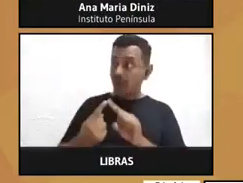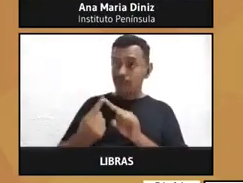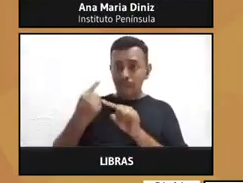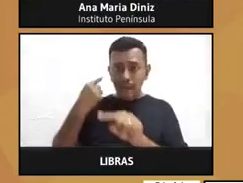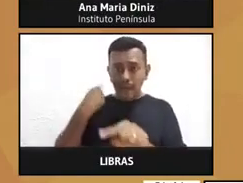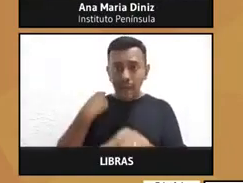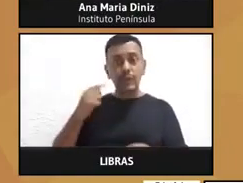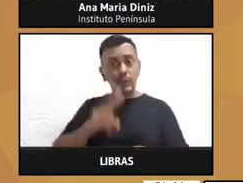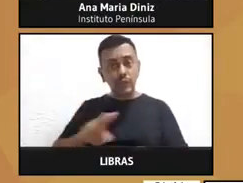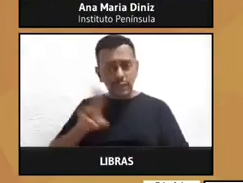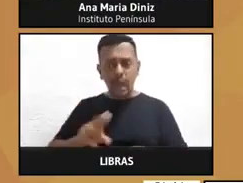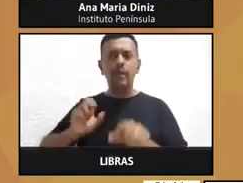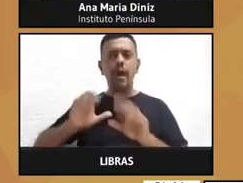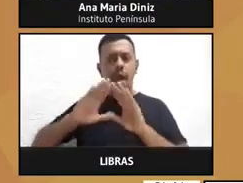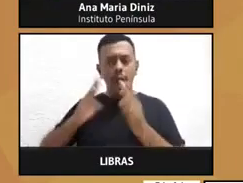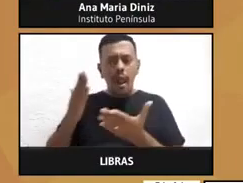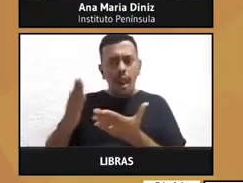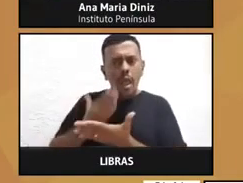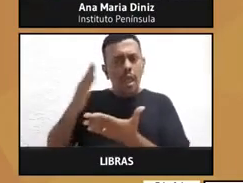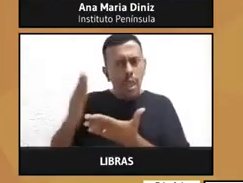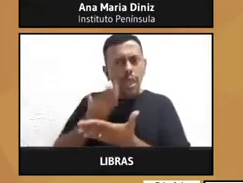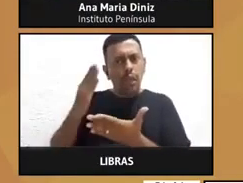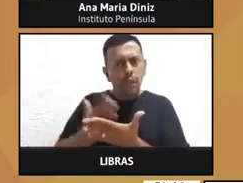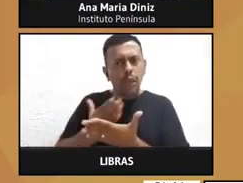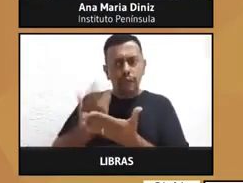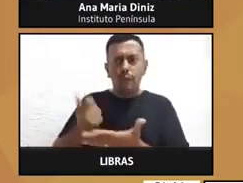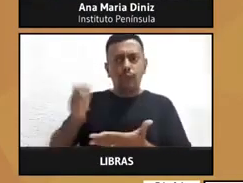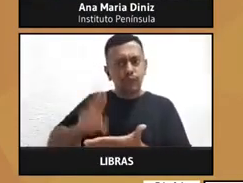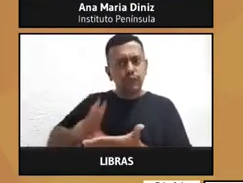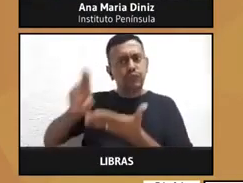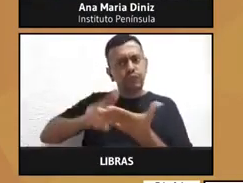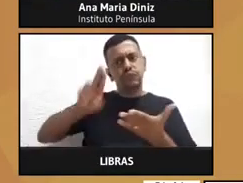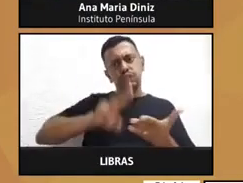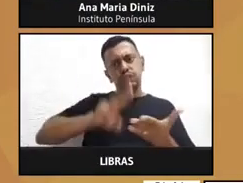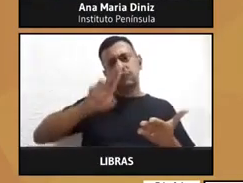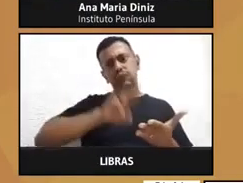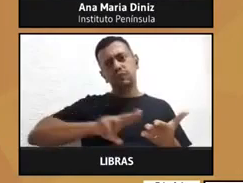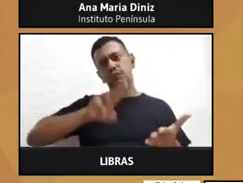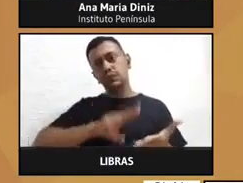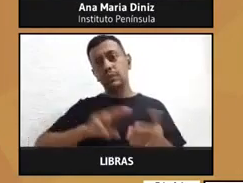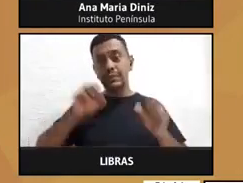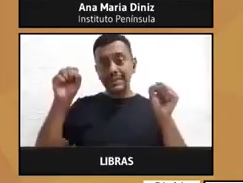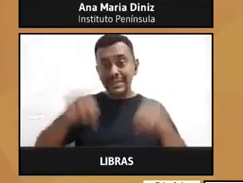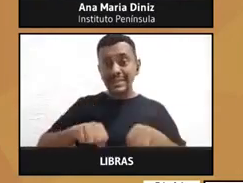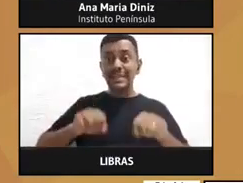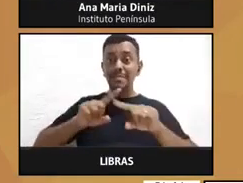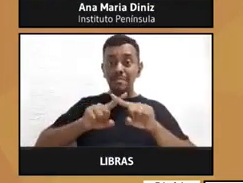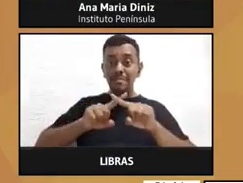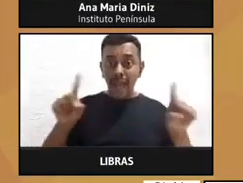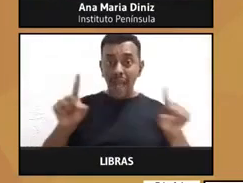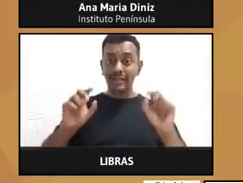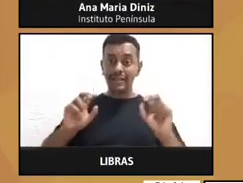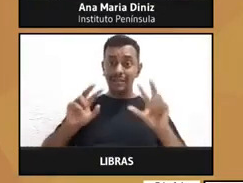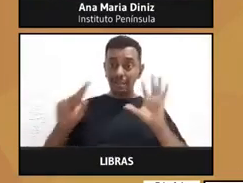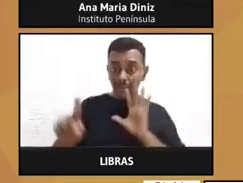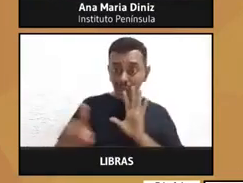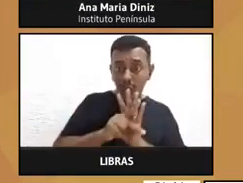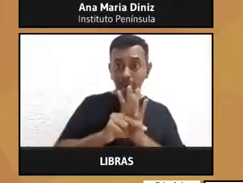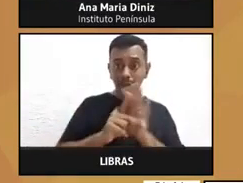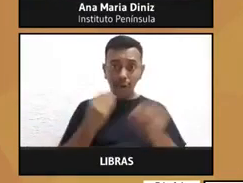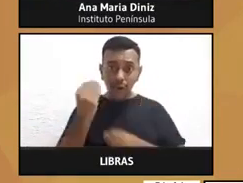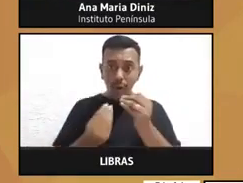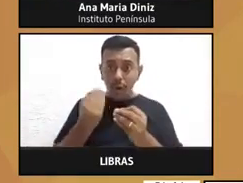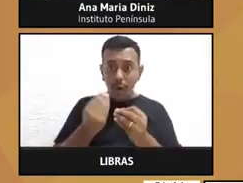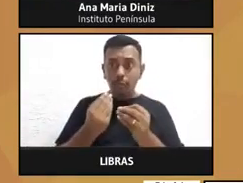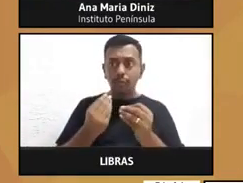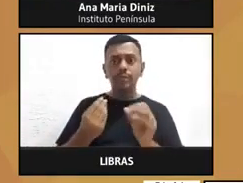são muito abrangentes. E com a base curricular, vocês isolam os aspectos mais essenciais, mas mesmo assim,